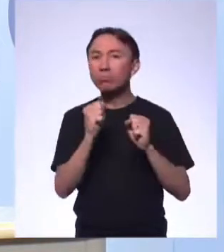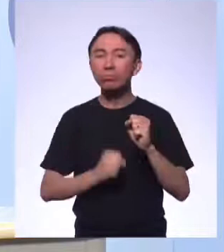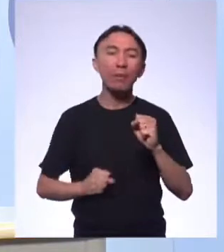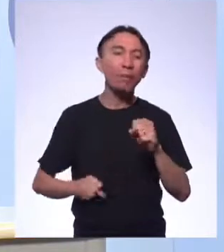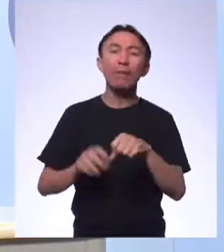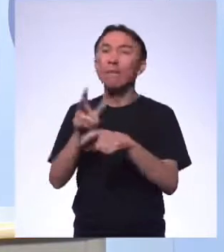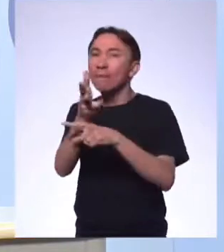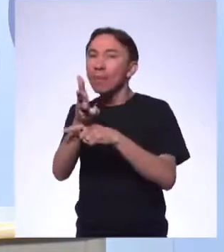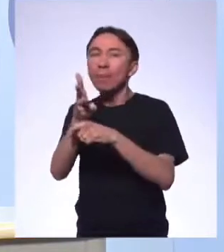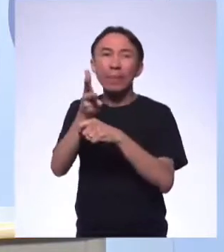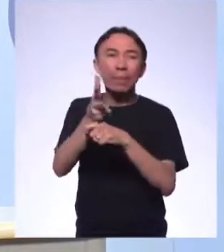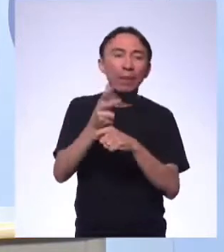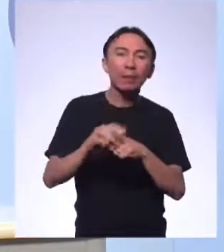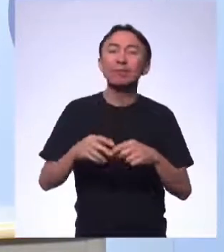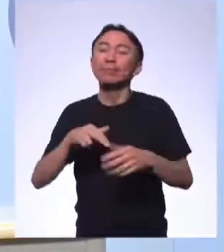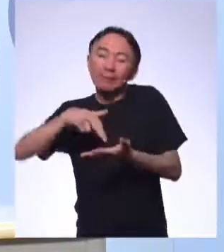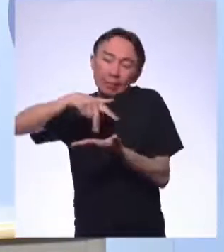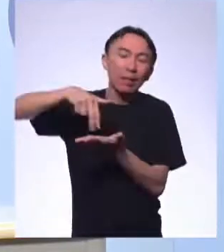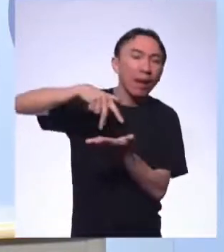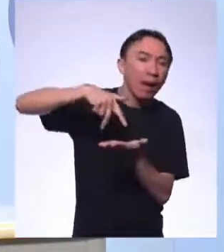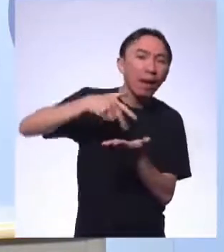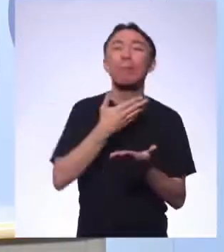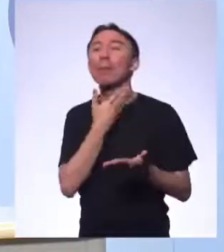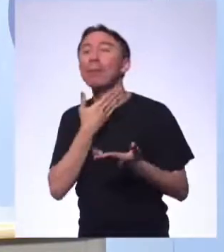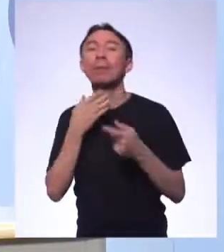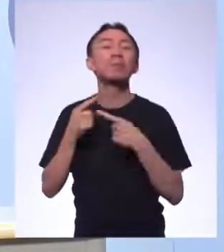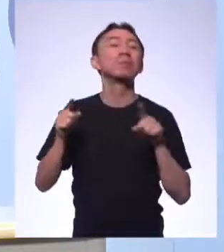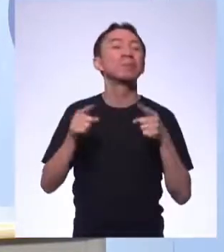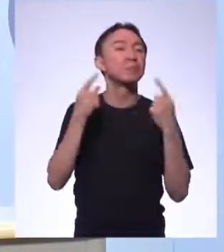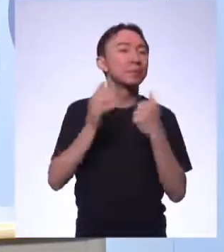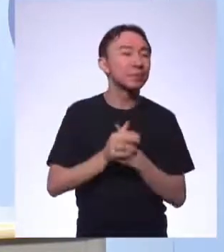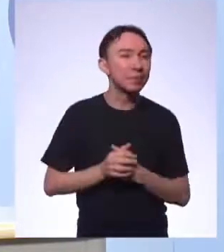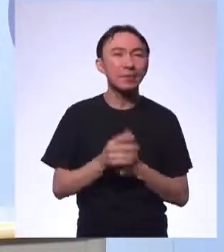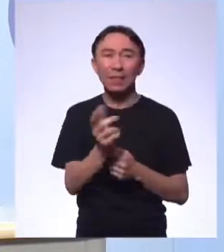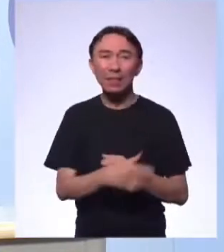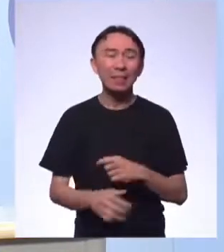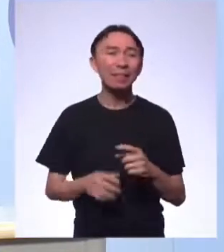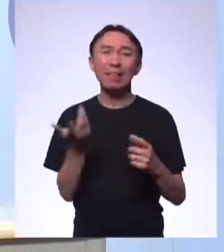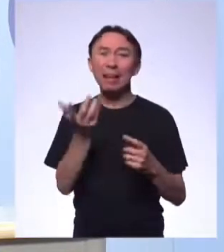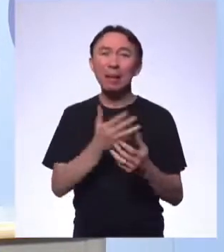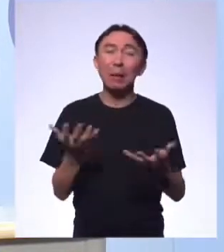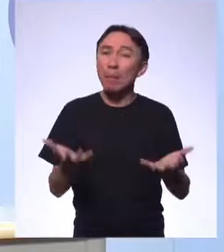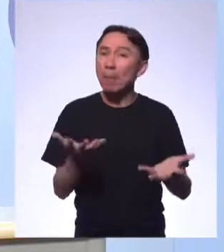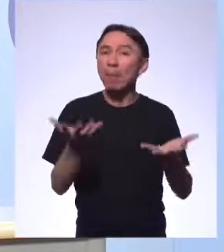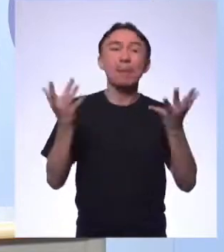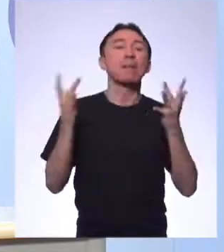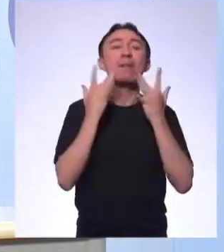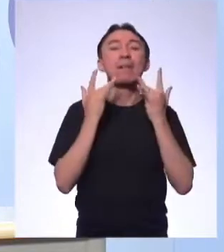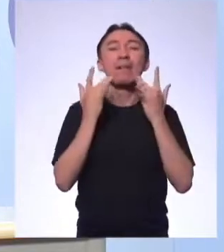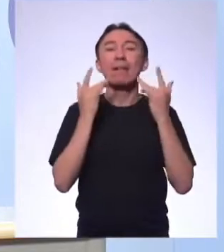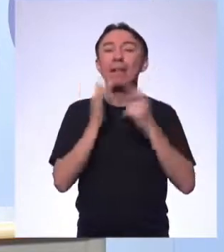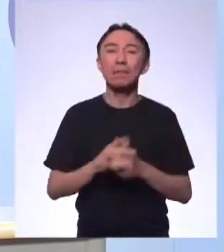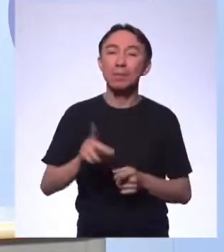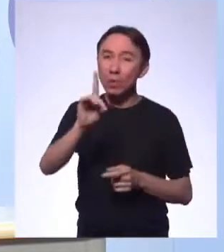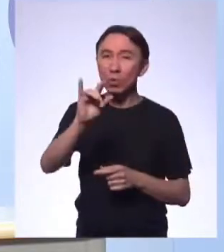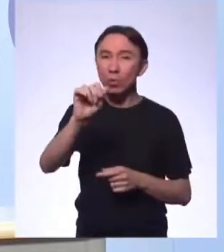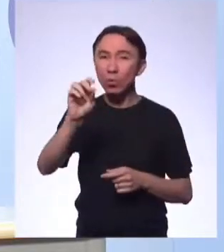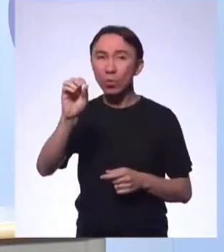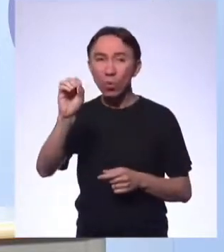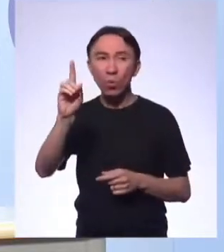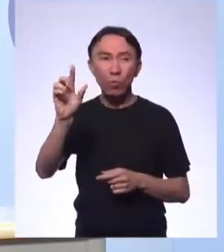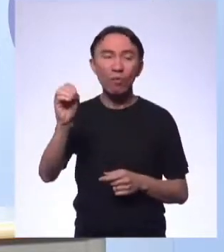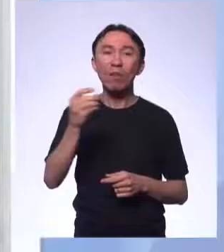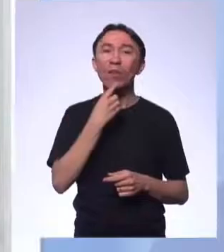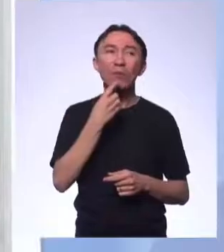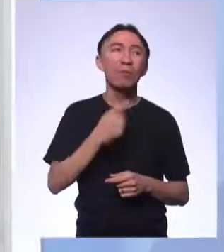cantada. A Milena, elas incrementam as peças teatrais. O Diogo, com músicas ou danças nas peças de teatro. O